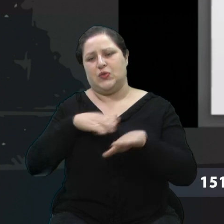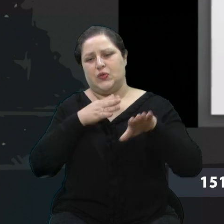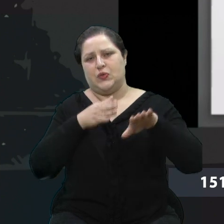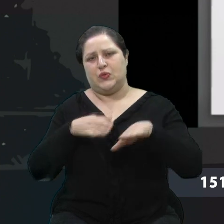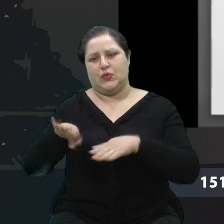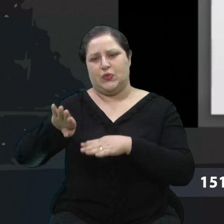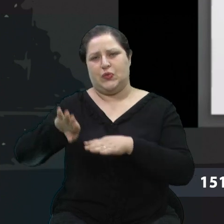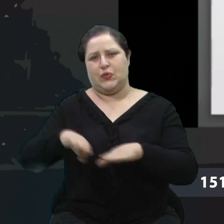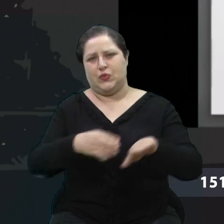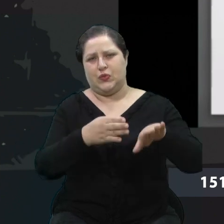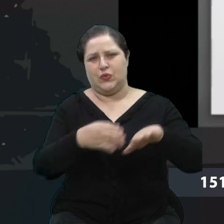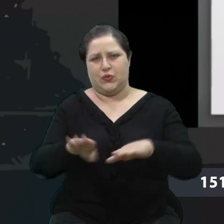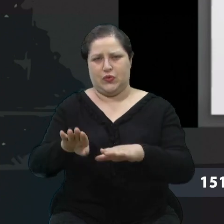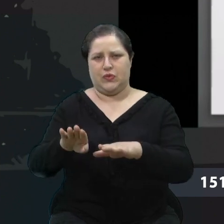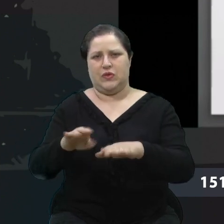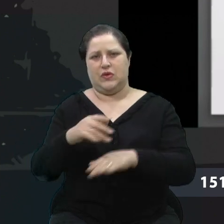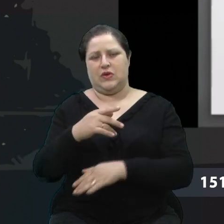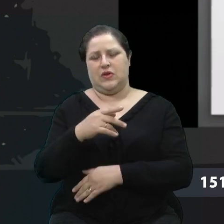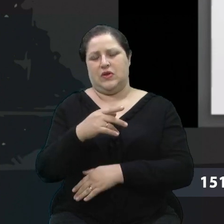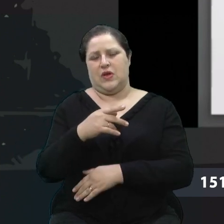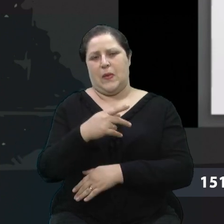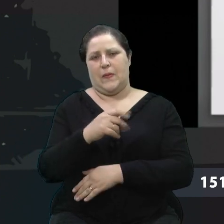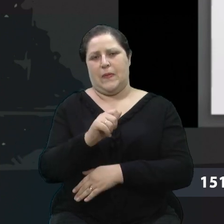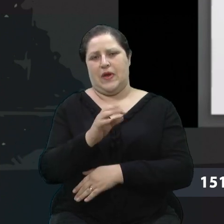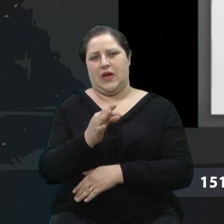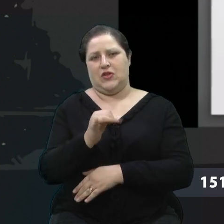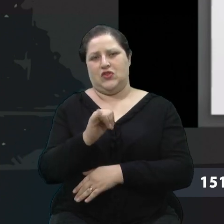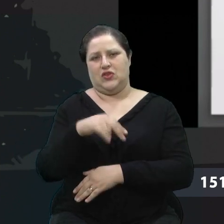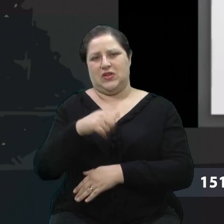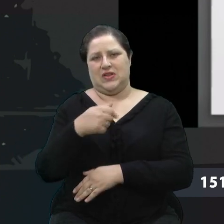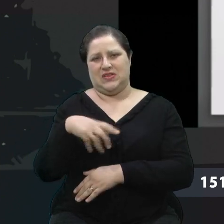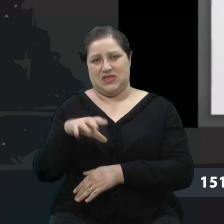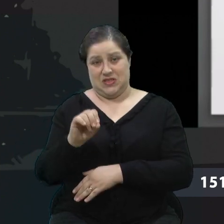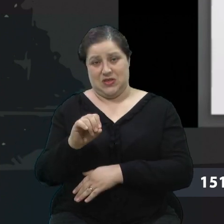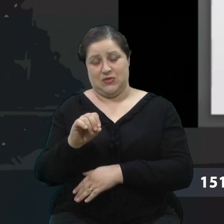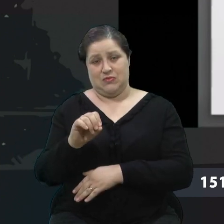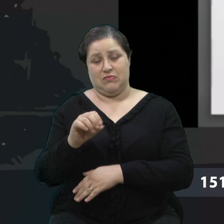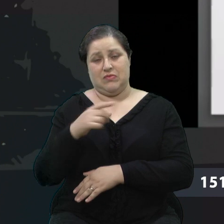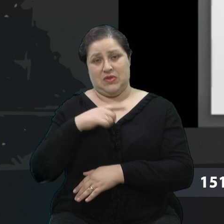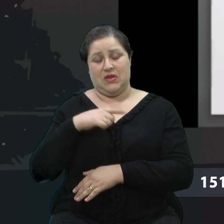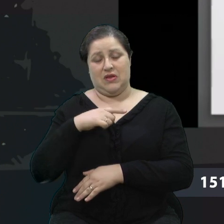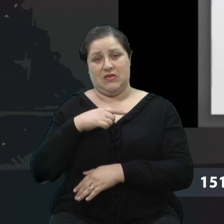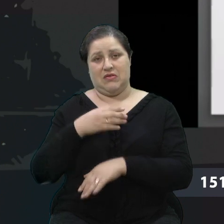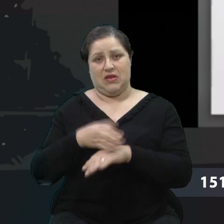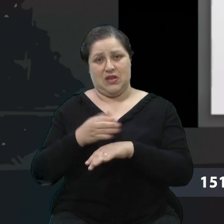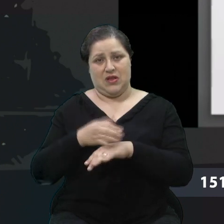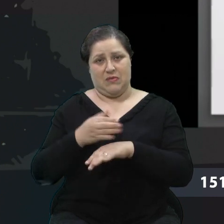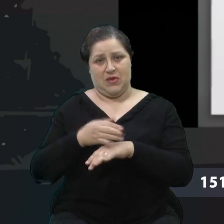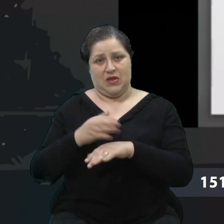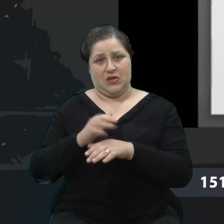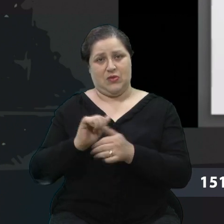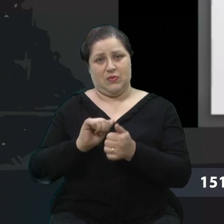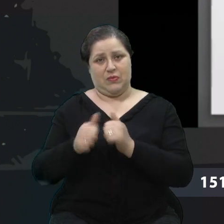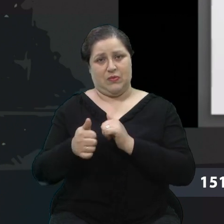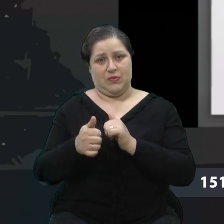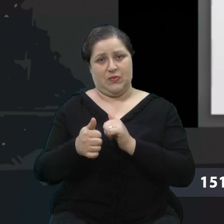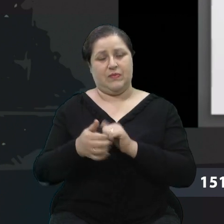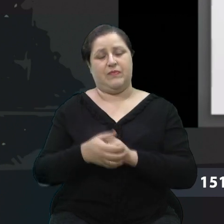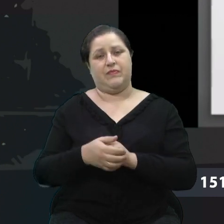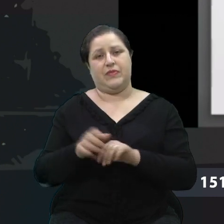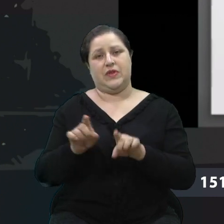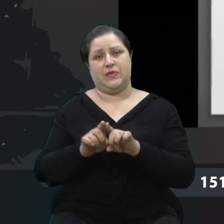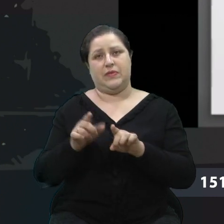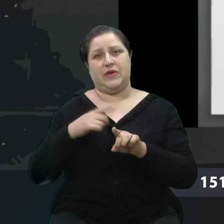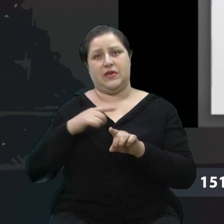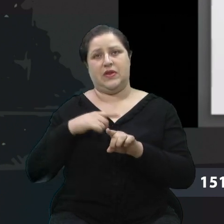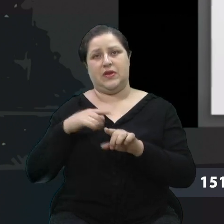de atletas, mas tu pode locar essa pista também. Tem as duas únicas pistas oficiais da América Latina de curling, então